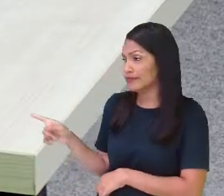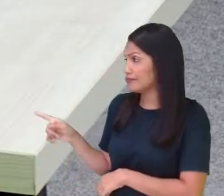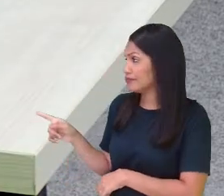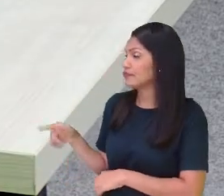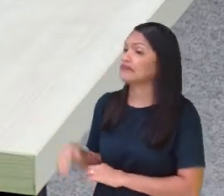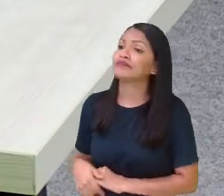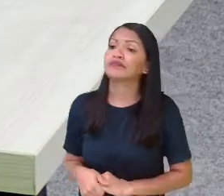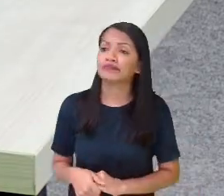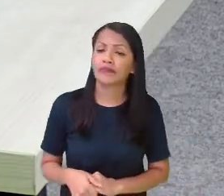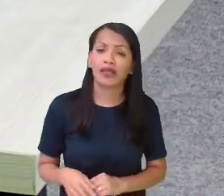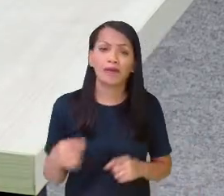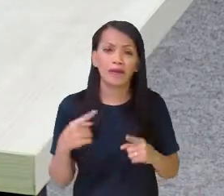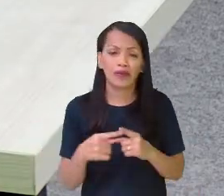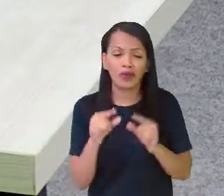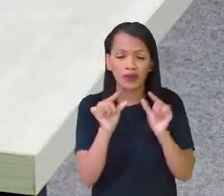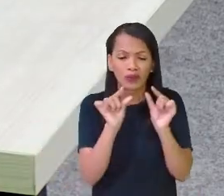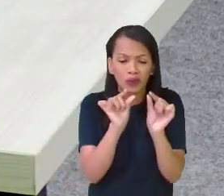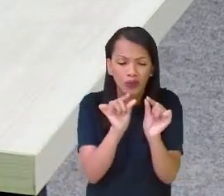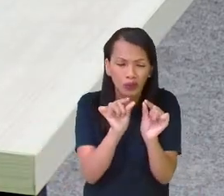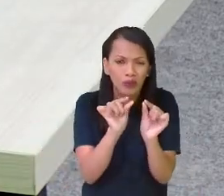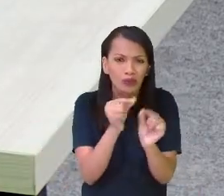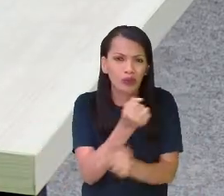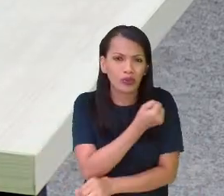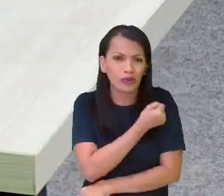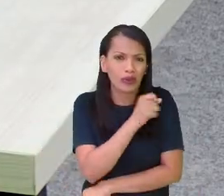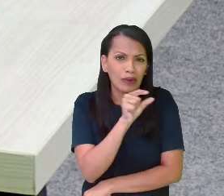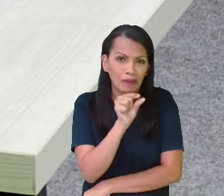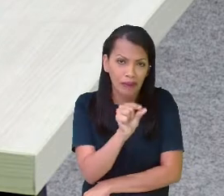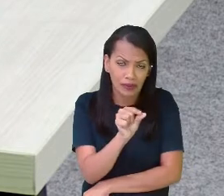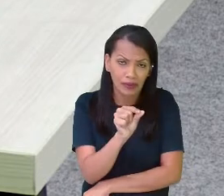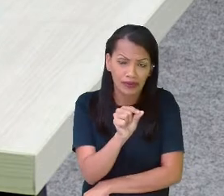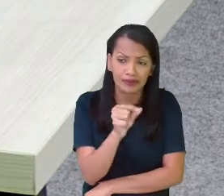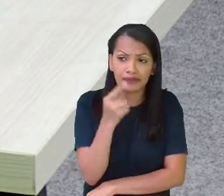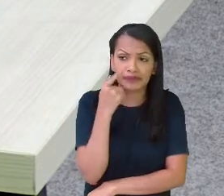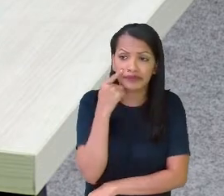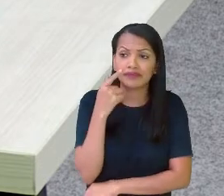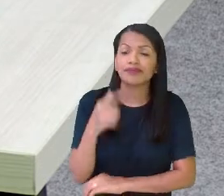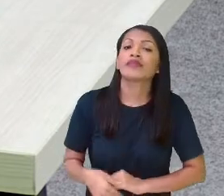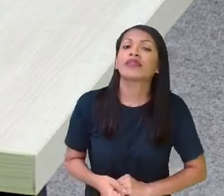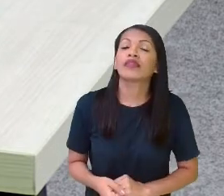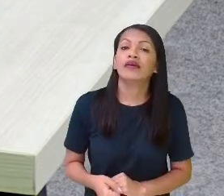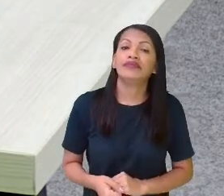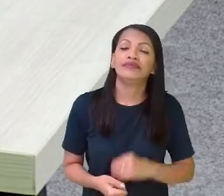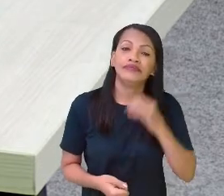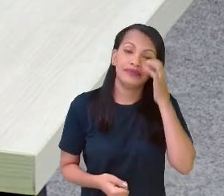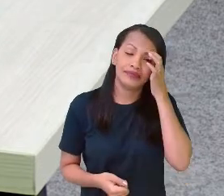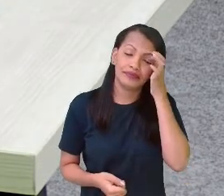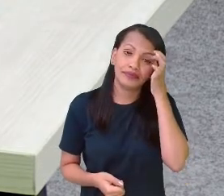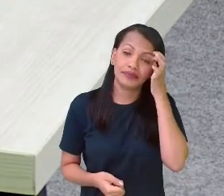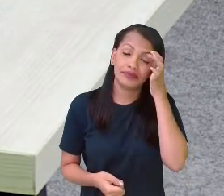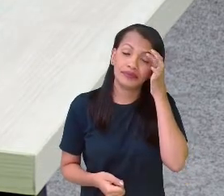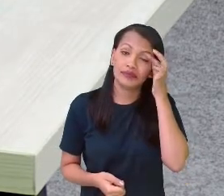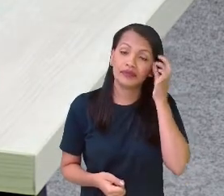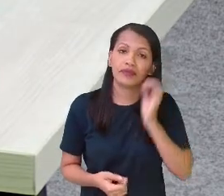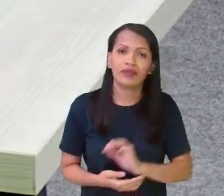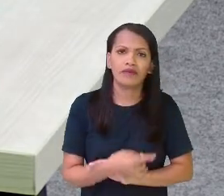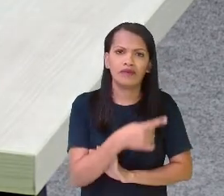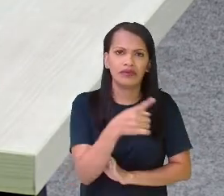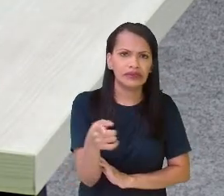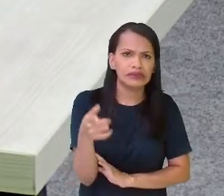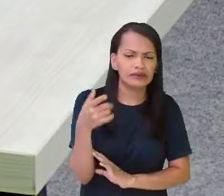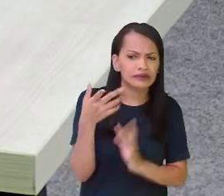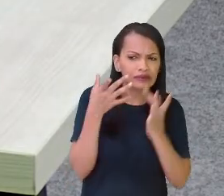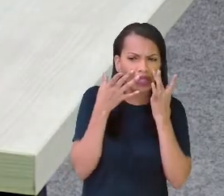não consiga pegar, porque é pequenininho mesmo. Deixa eu ver. Aqui, consegui, ó. Se você